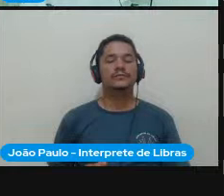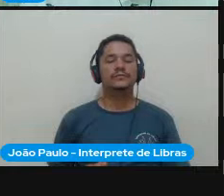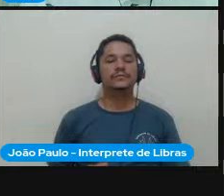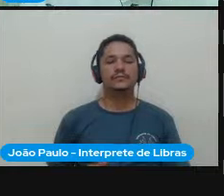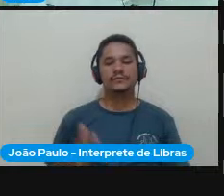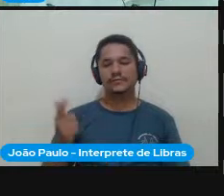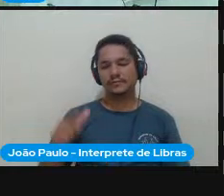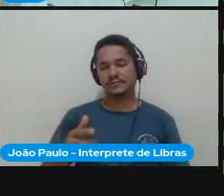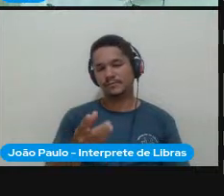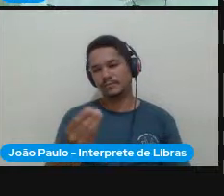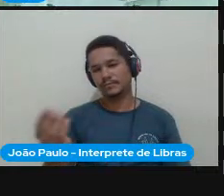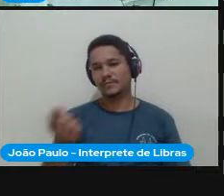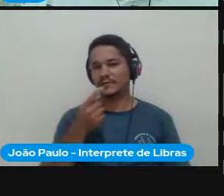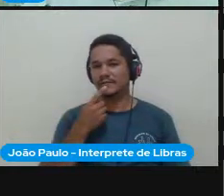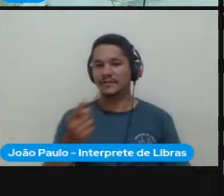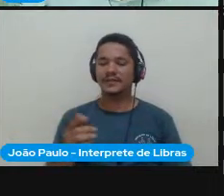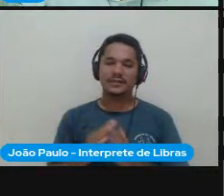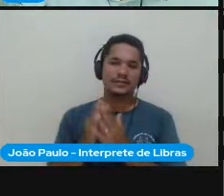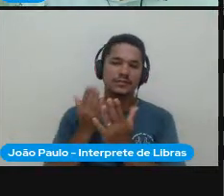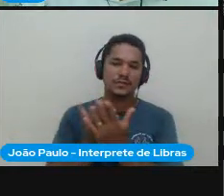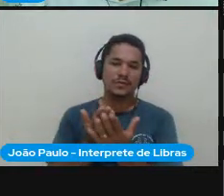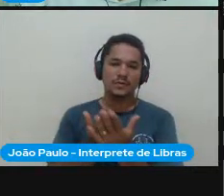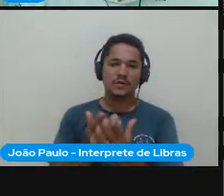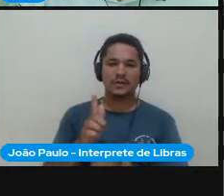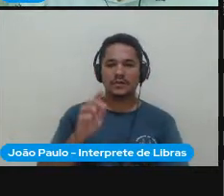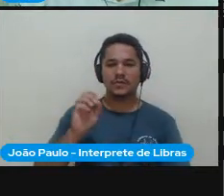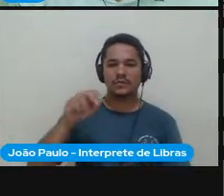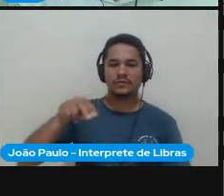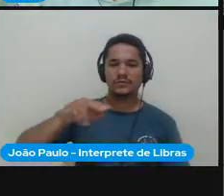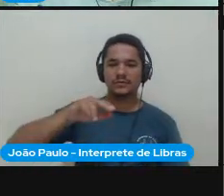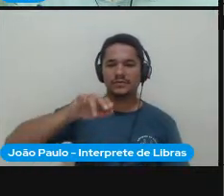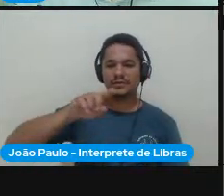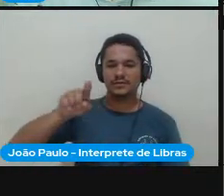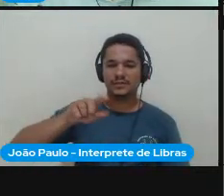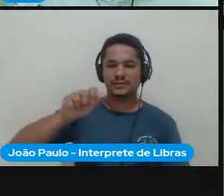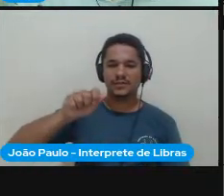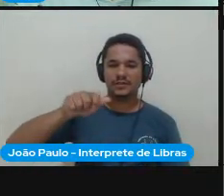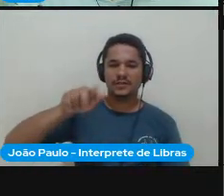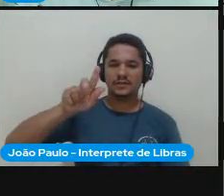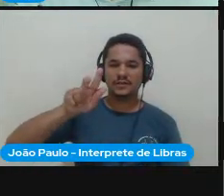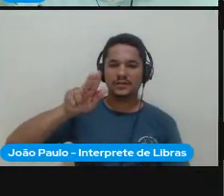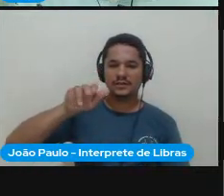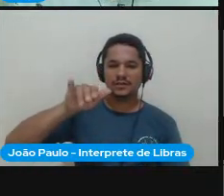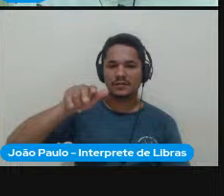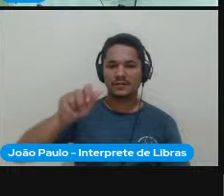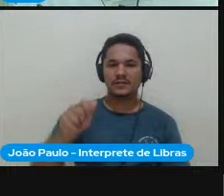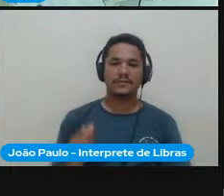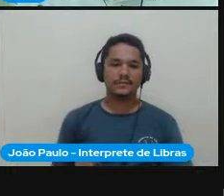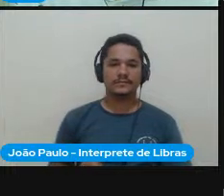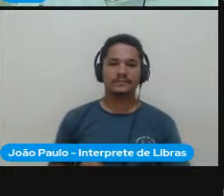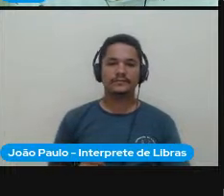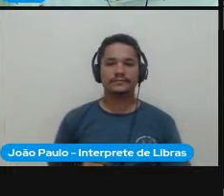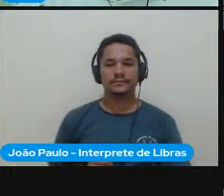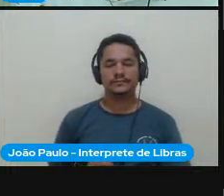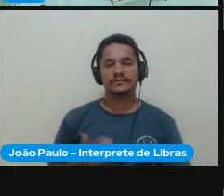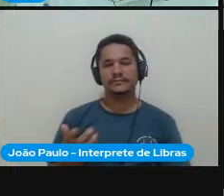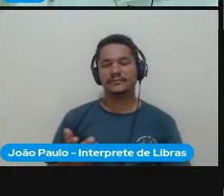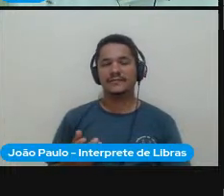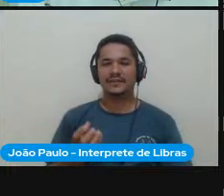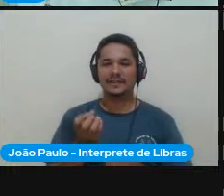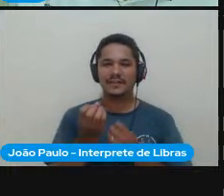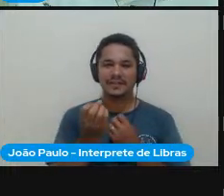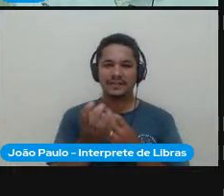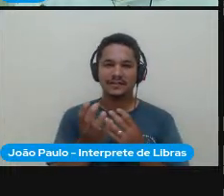Muitos dizendo que são da Escola Gonzaguinha, um forte abraço a todos vocês. Tem pergunta, sou da Escola Acadêmico